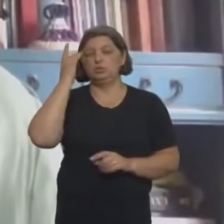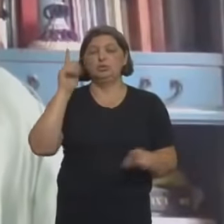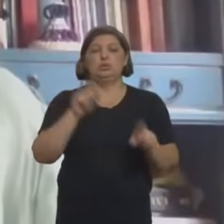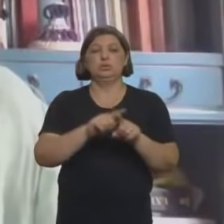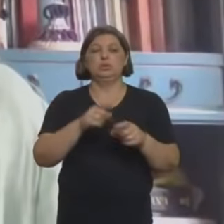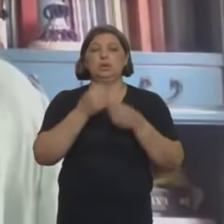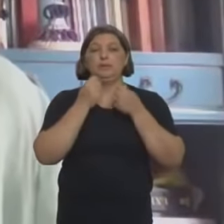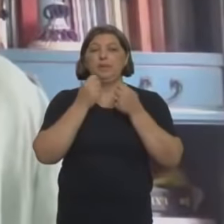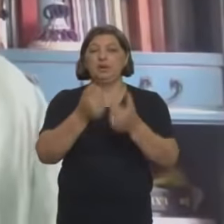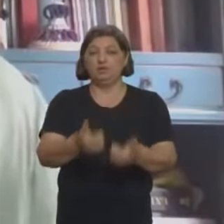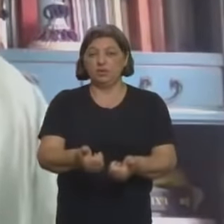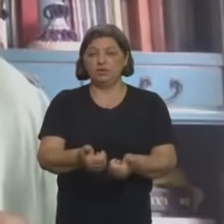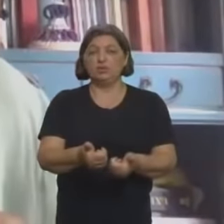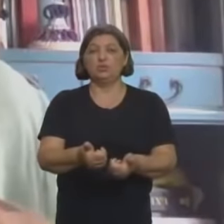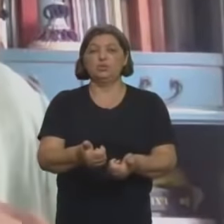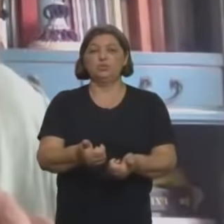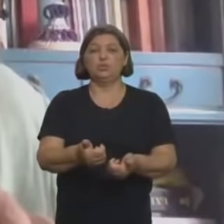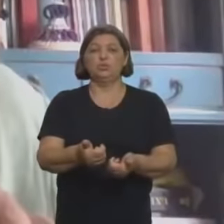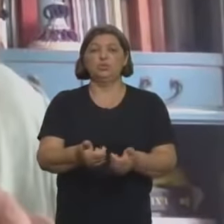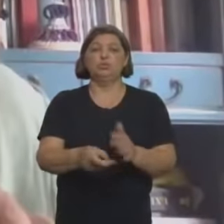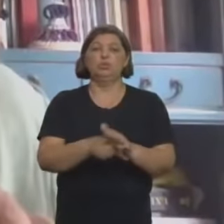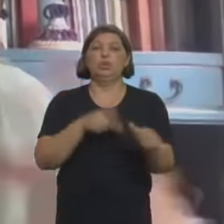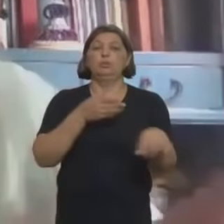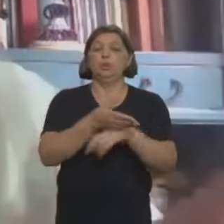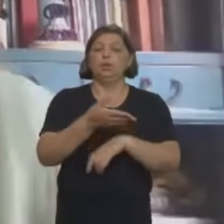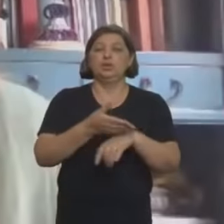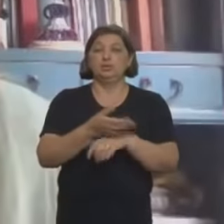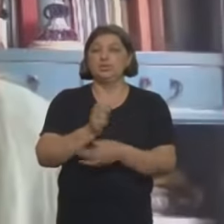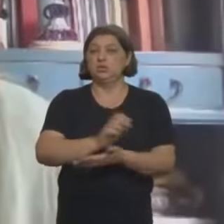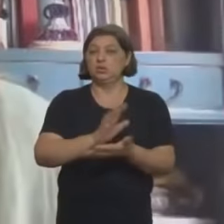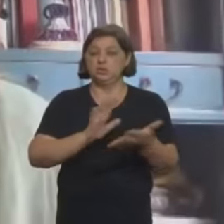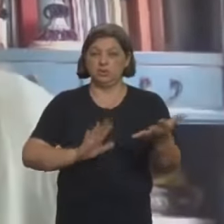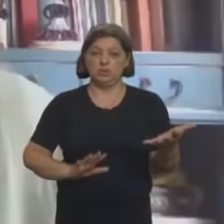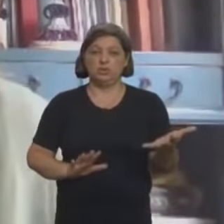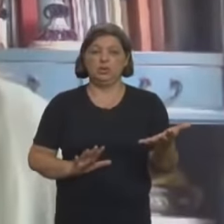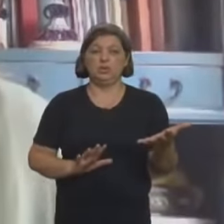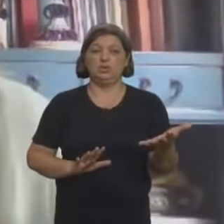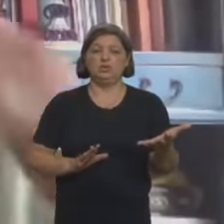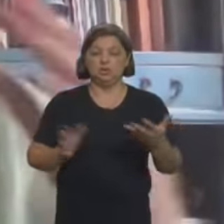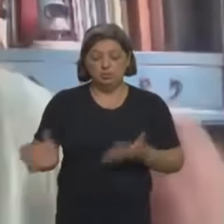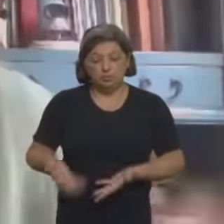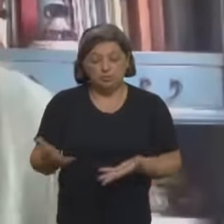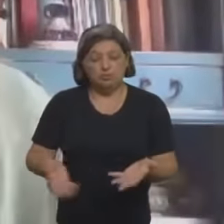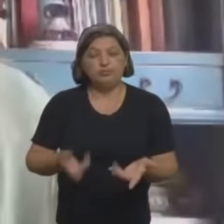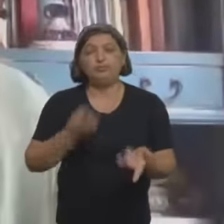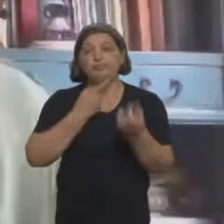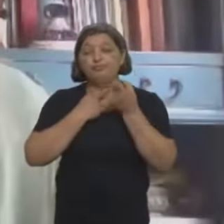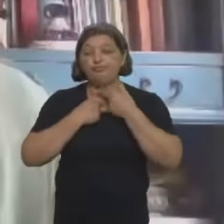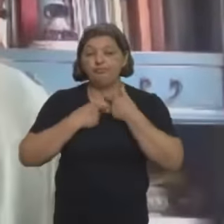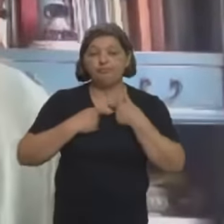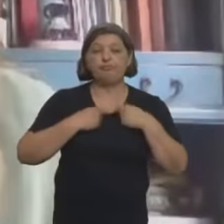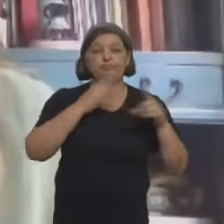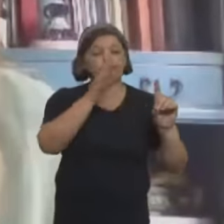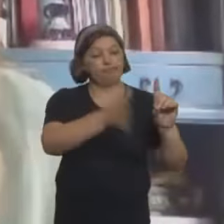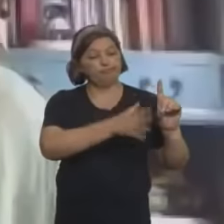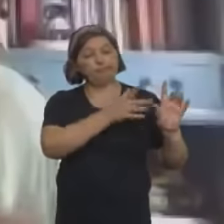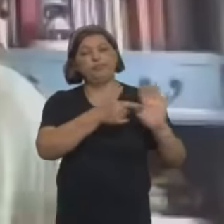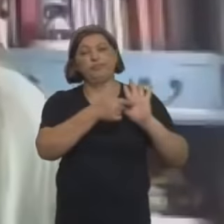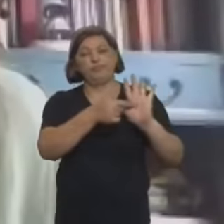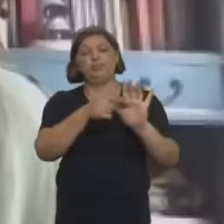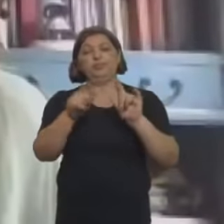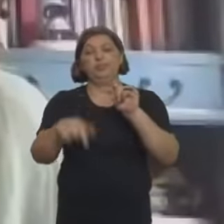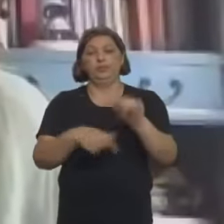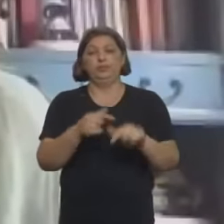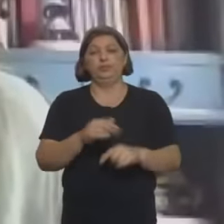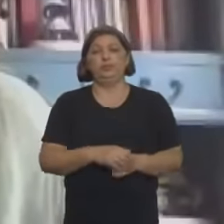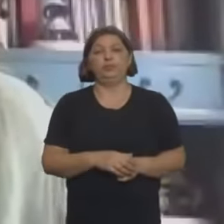benefícios de maior participação nas tarefas, motivação, vontade de apresentar os trabalhos, isso